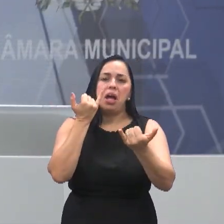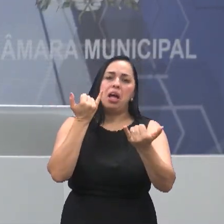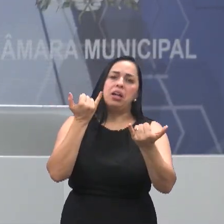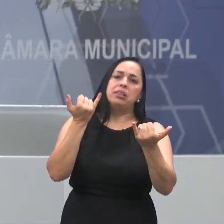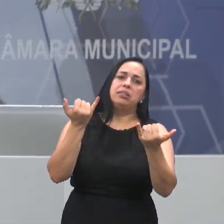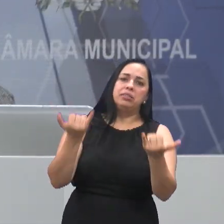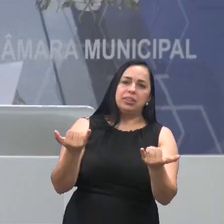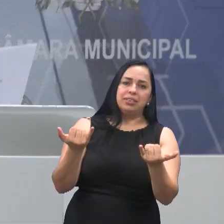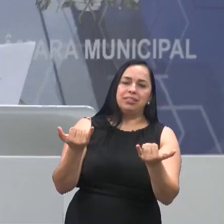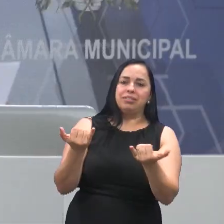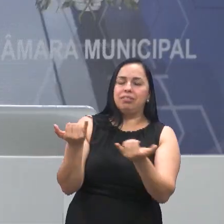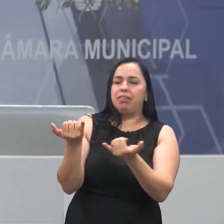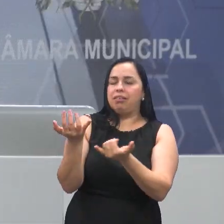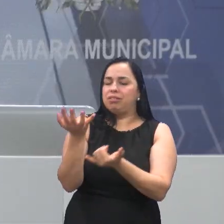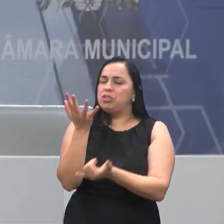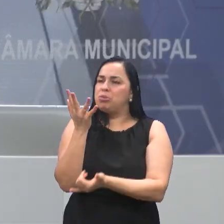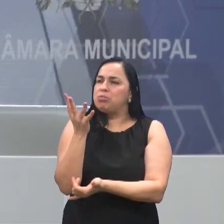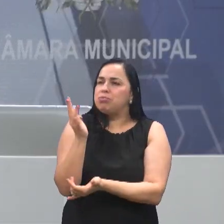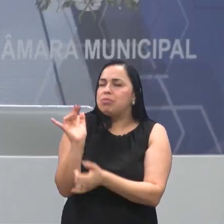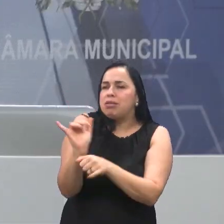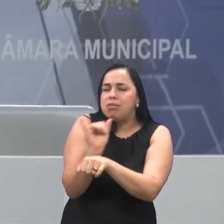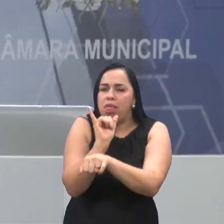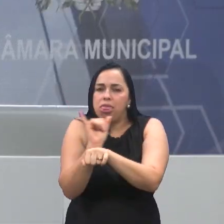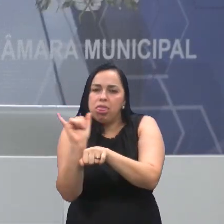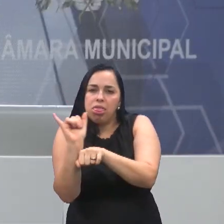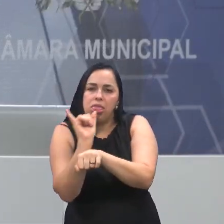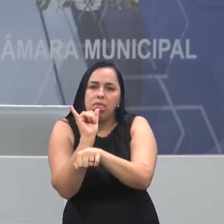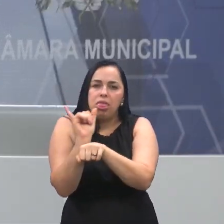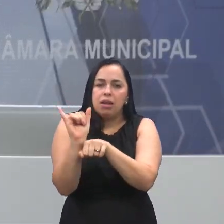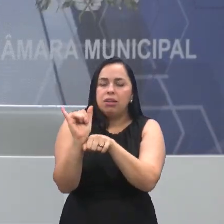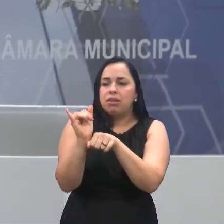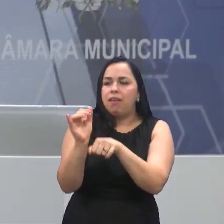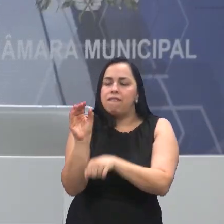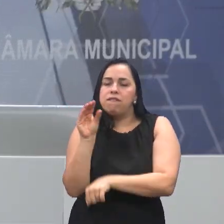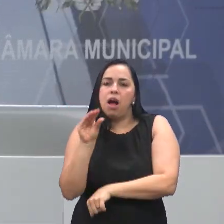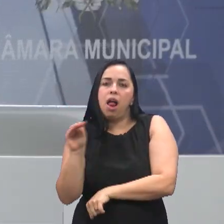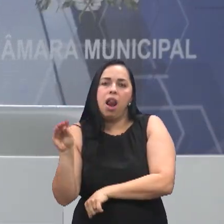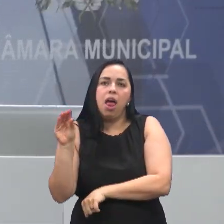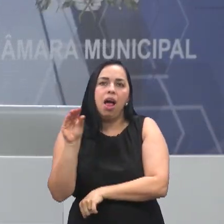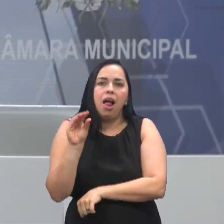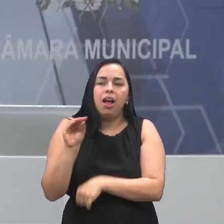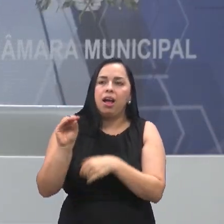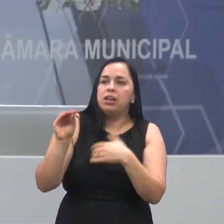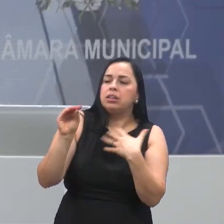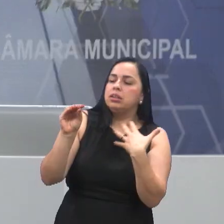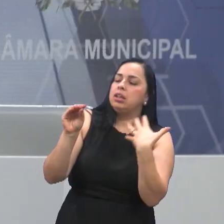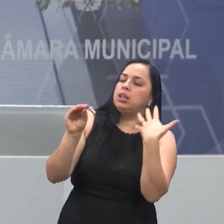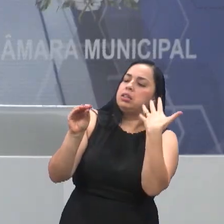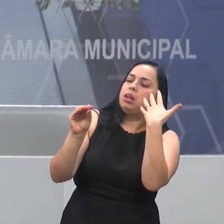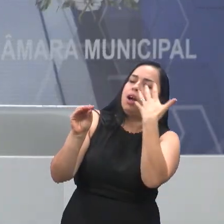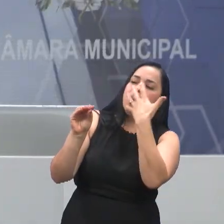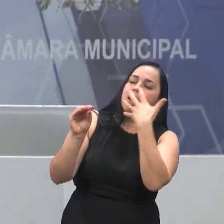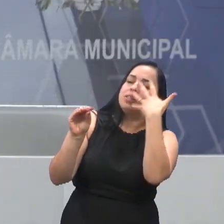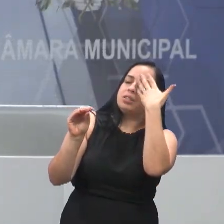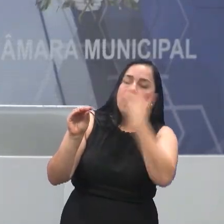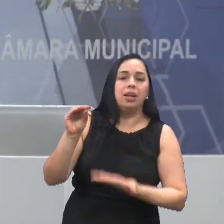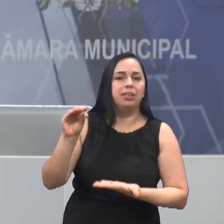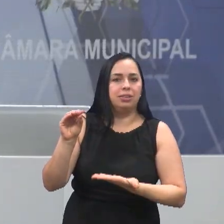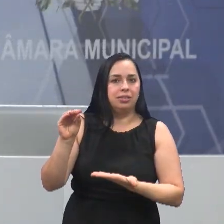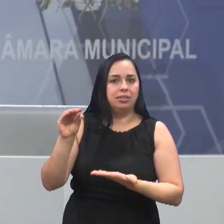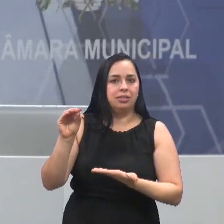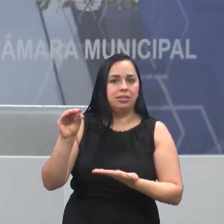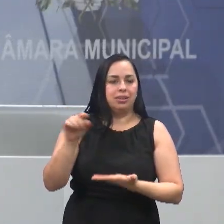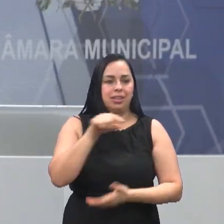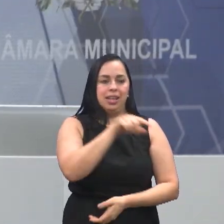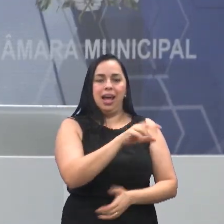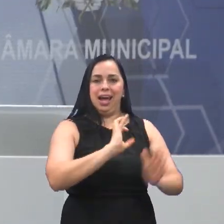jeito ensaboado, né, com aquele canto bonito, é o canto da sereia. Eu não vou caracterizar como canto da serpente. À esquerda eu falo que é canto